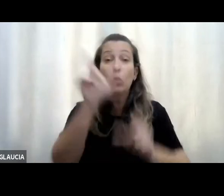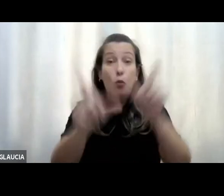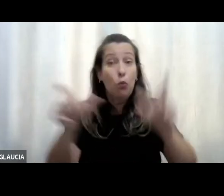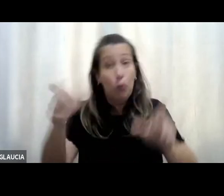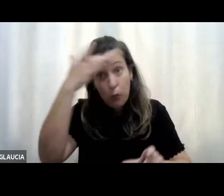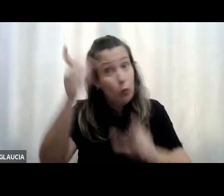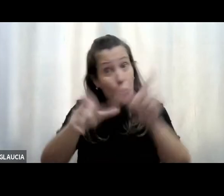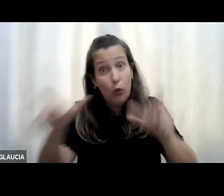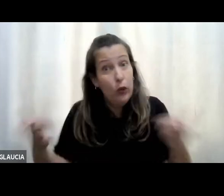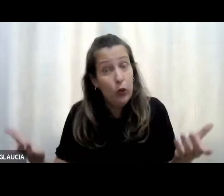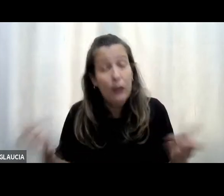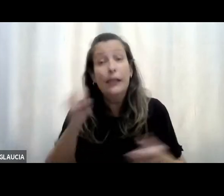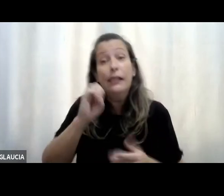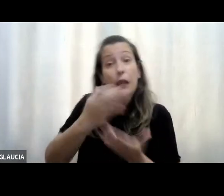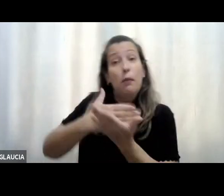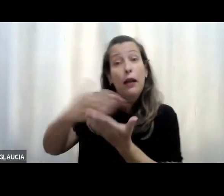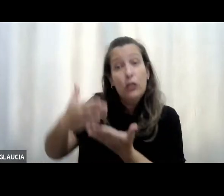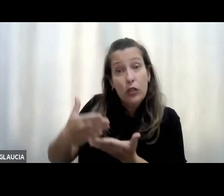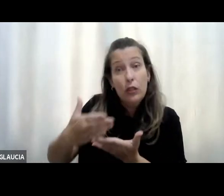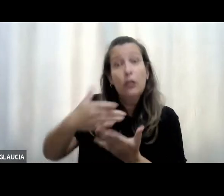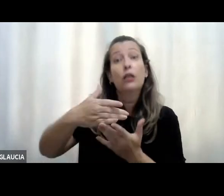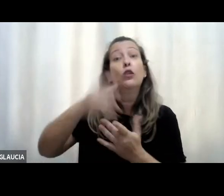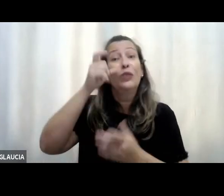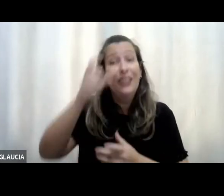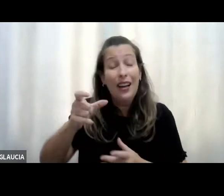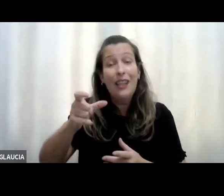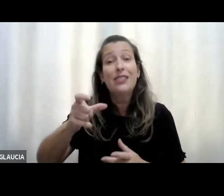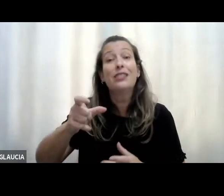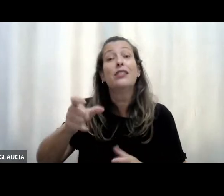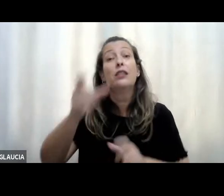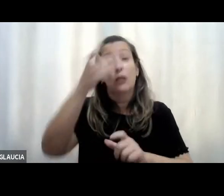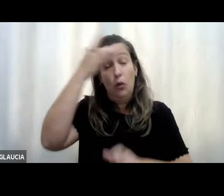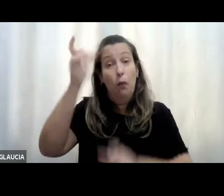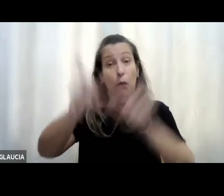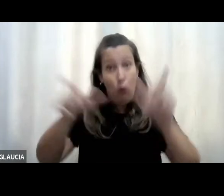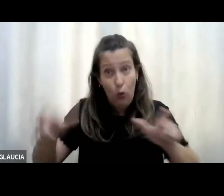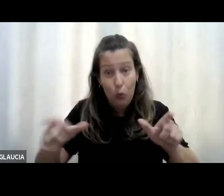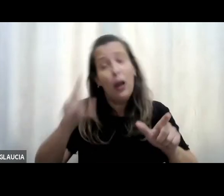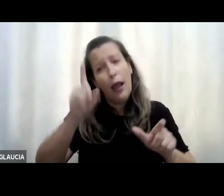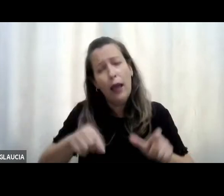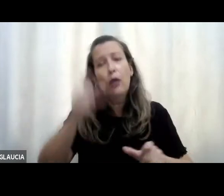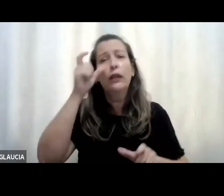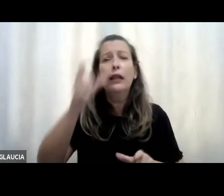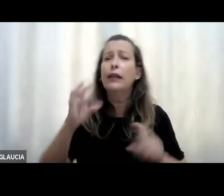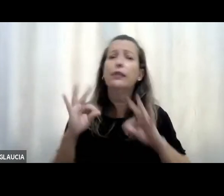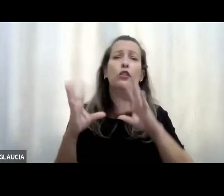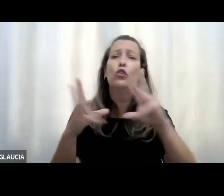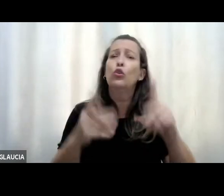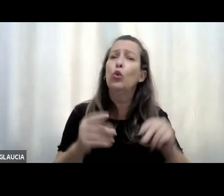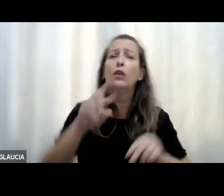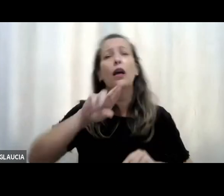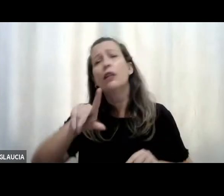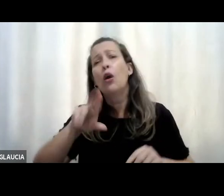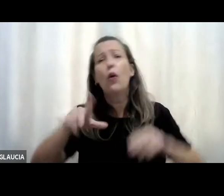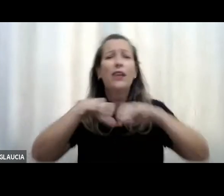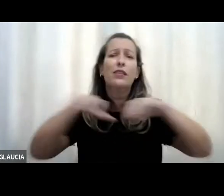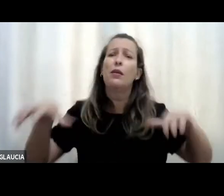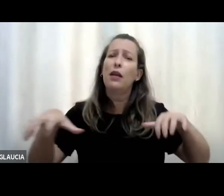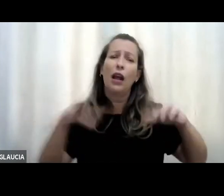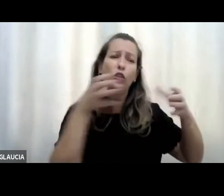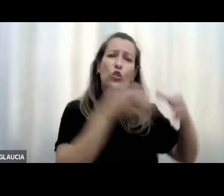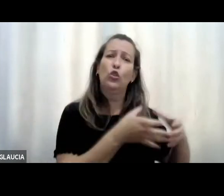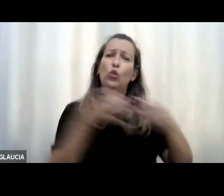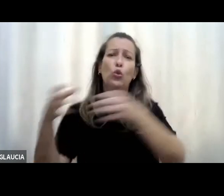do interesse público, ela é do interesse de todos, ela parte do interesse de todos, e não de esse ou aquele grupo social. O que